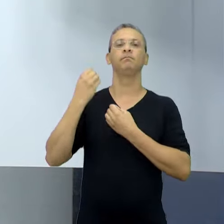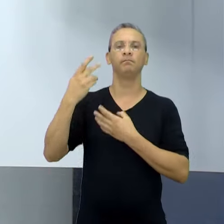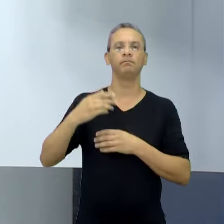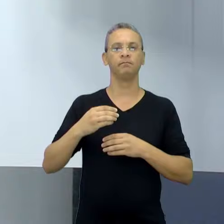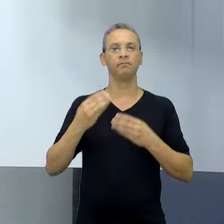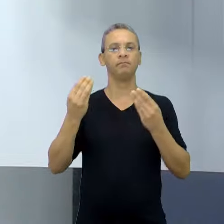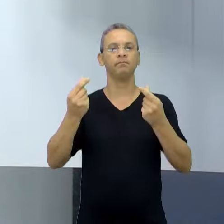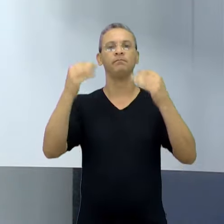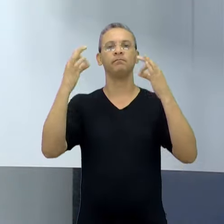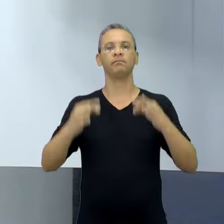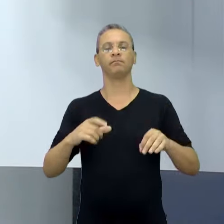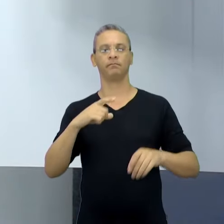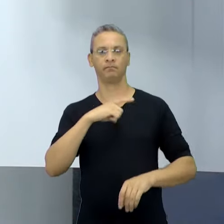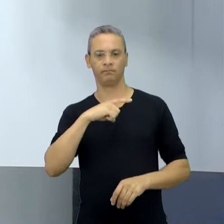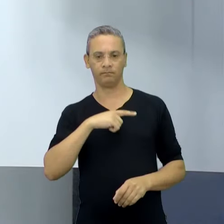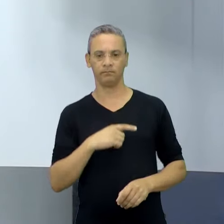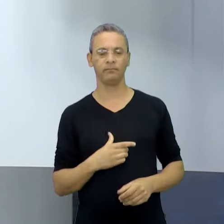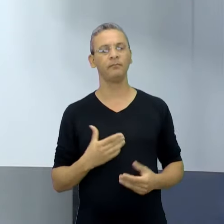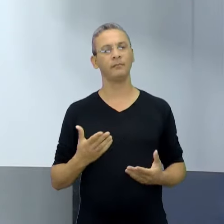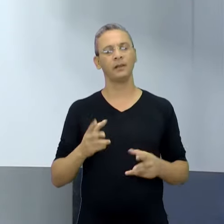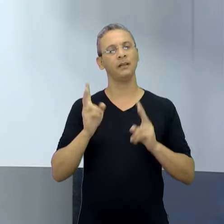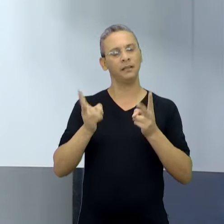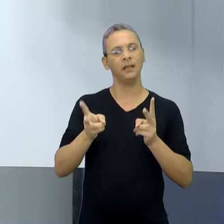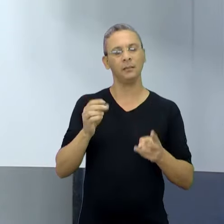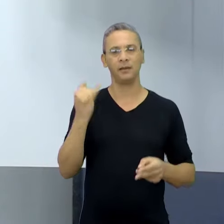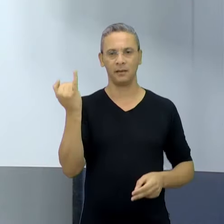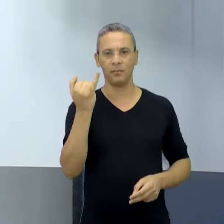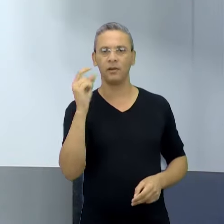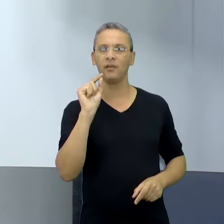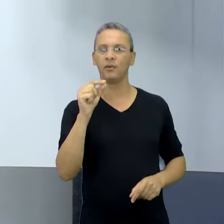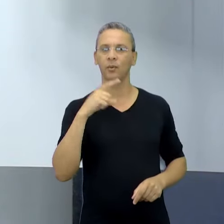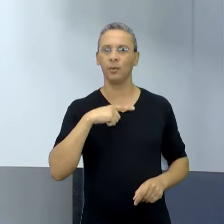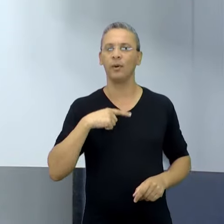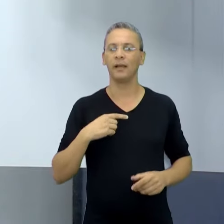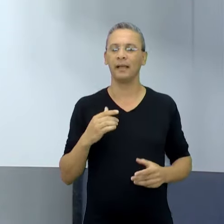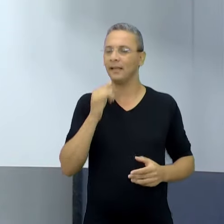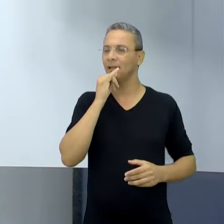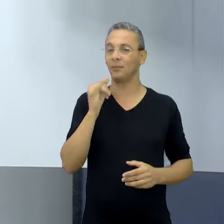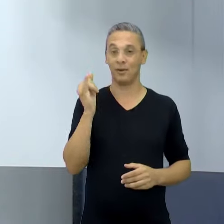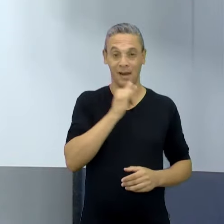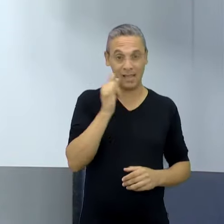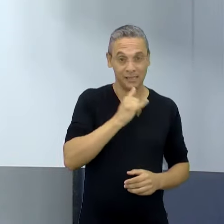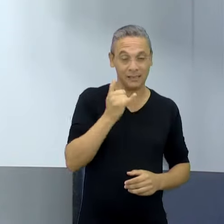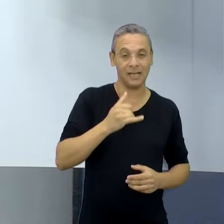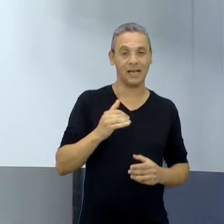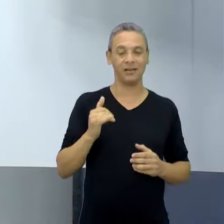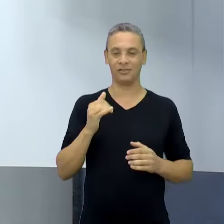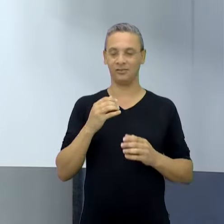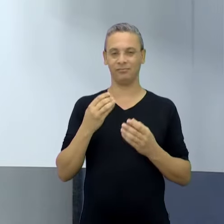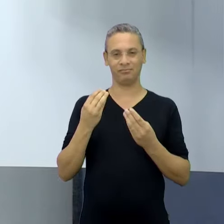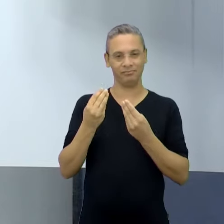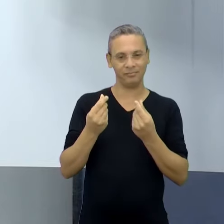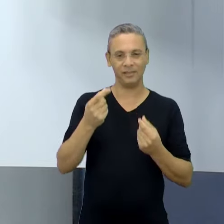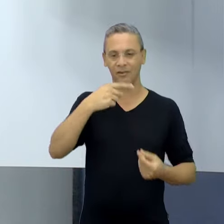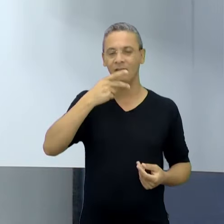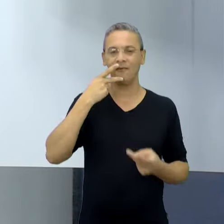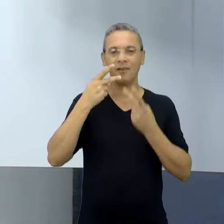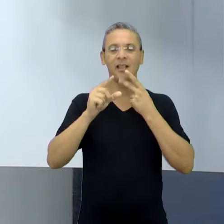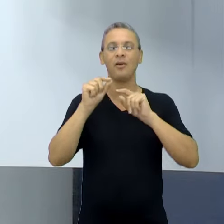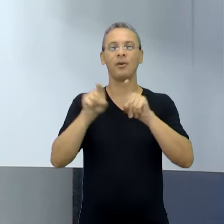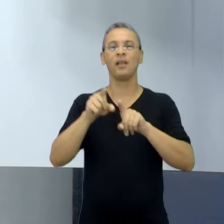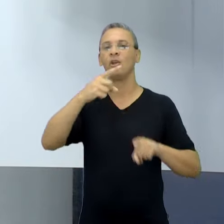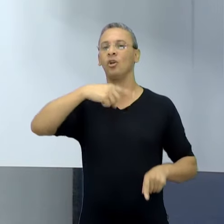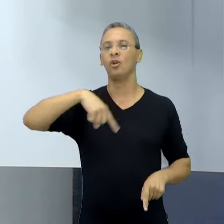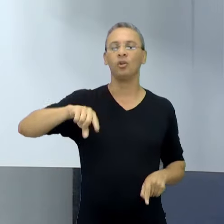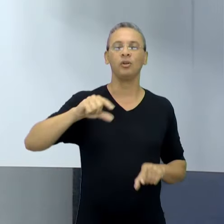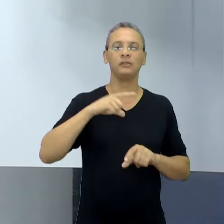mais coerentes. Não esquece, é sempre bom. E nessa parte de eletricidade e de energia, eu recomendo fortemente que a